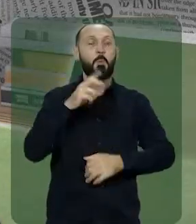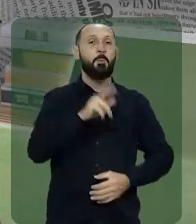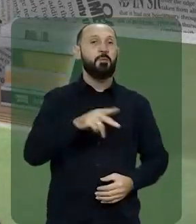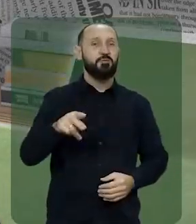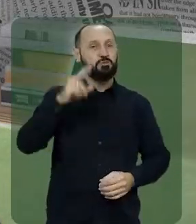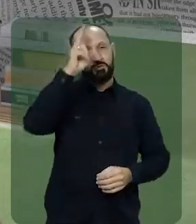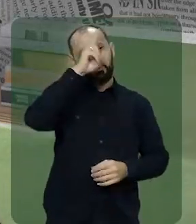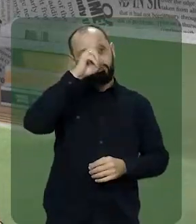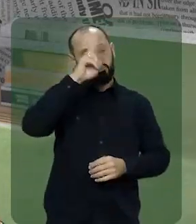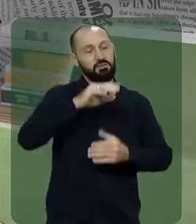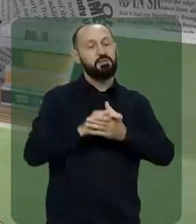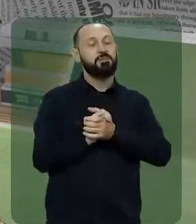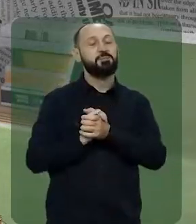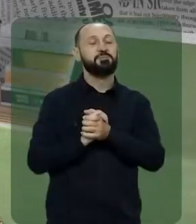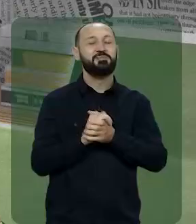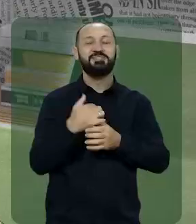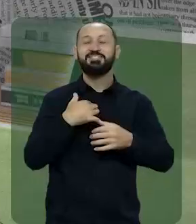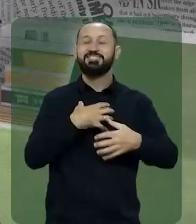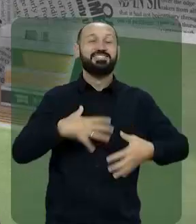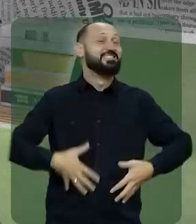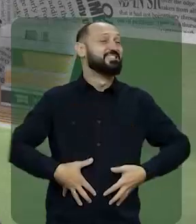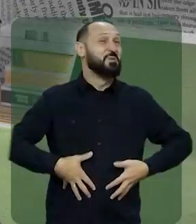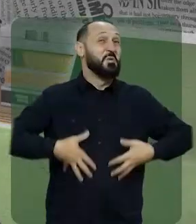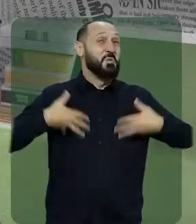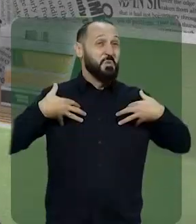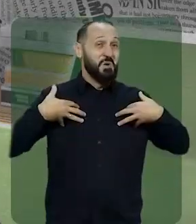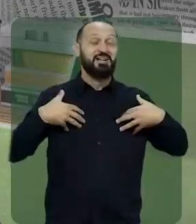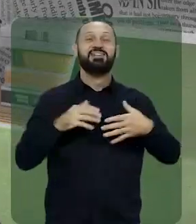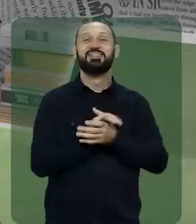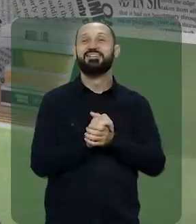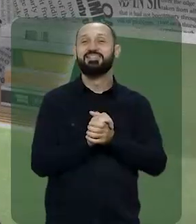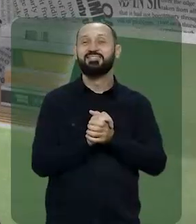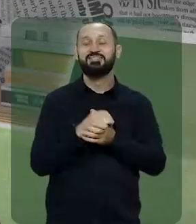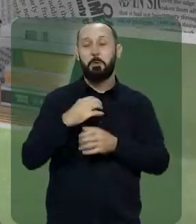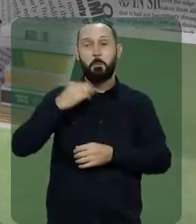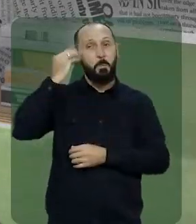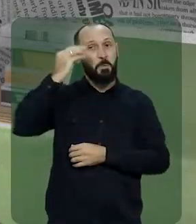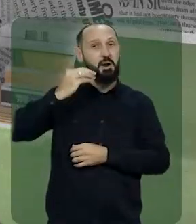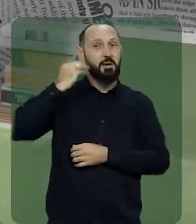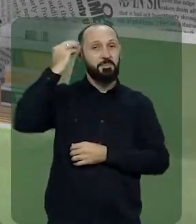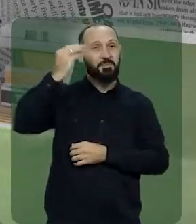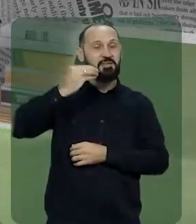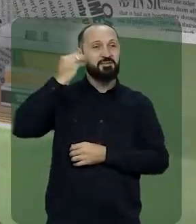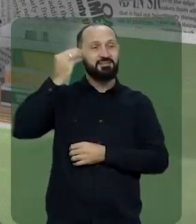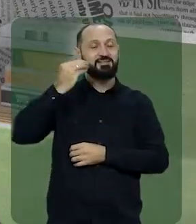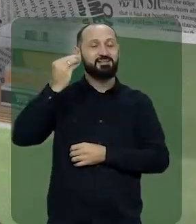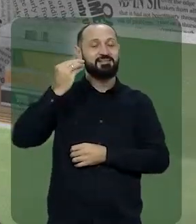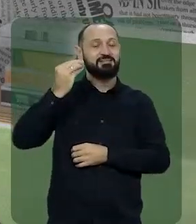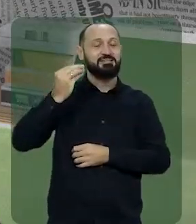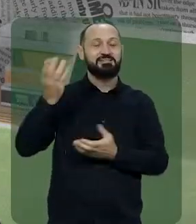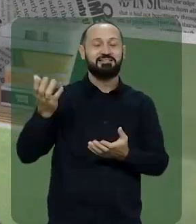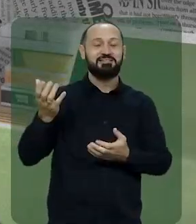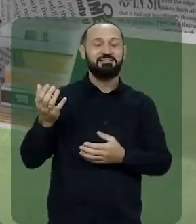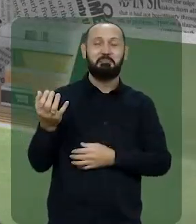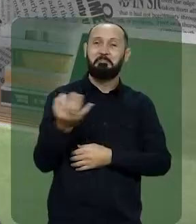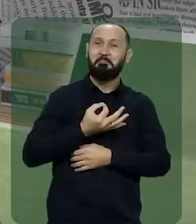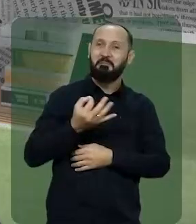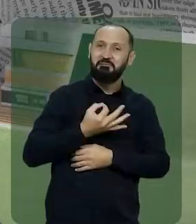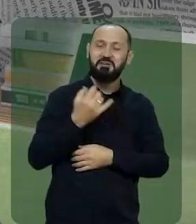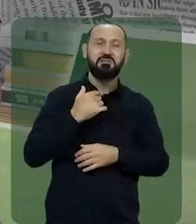professora de história, do qual orgulho-me muito. Foi uma experiência riquíssima, trabalhei em